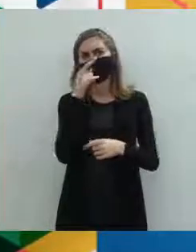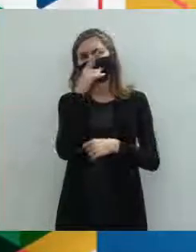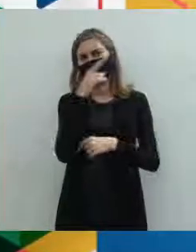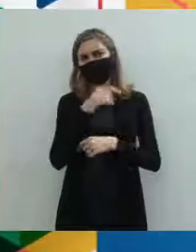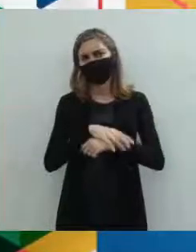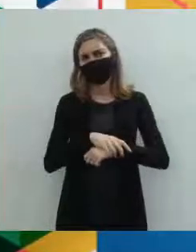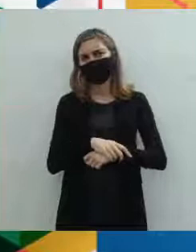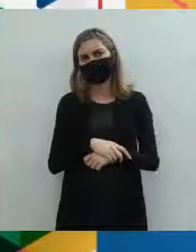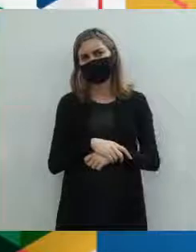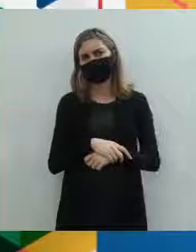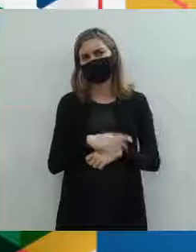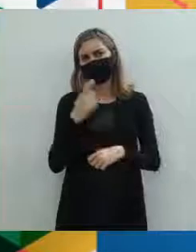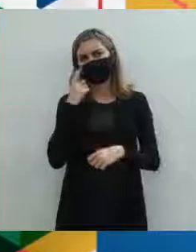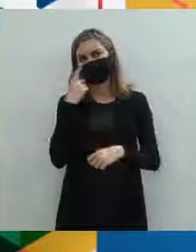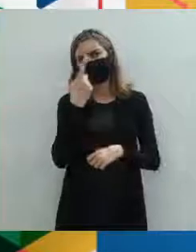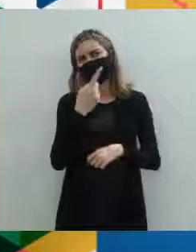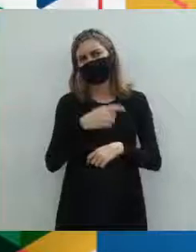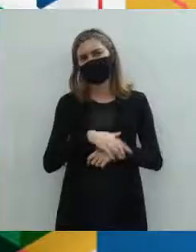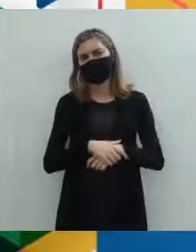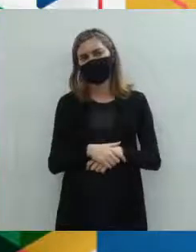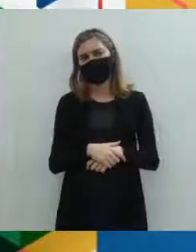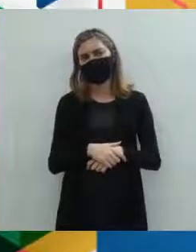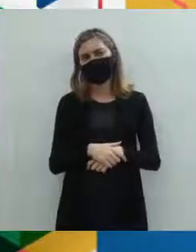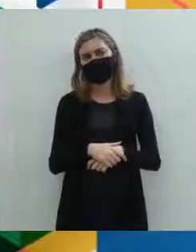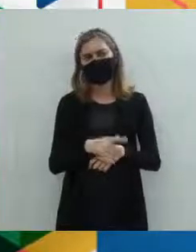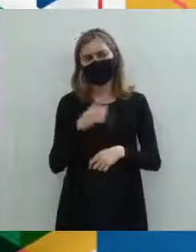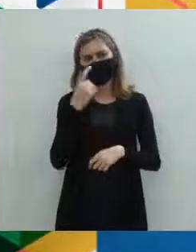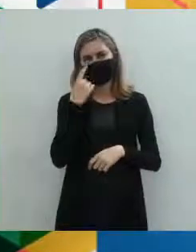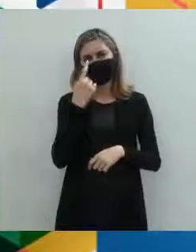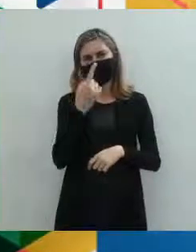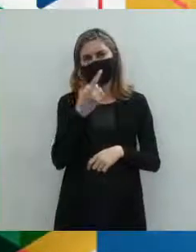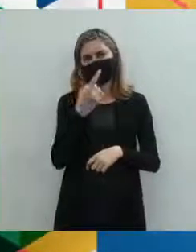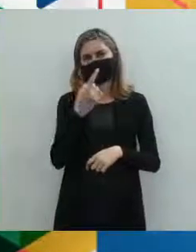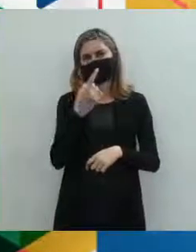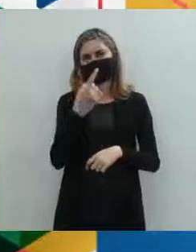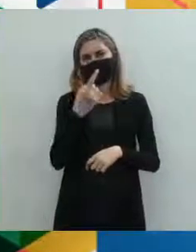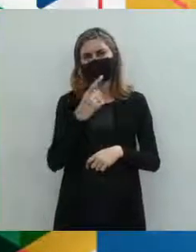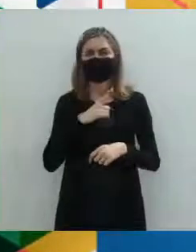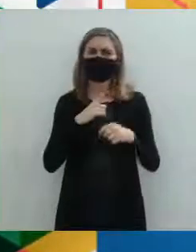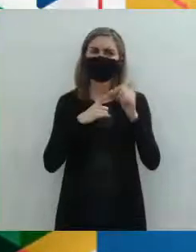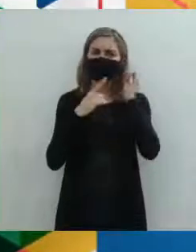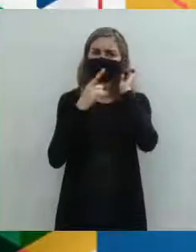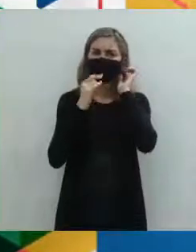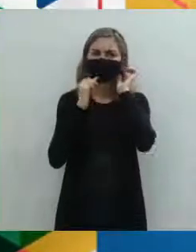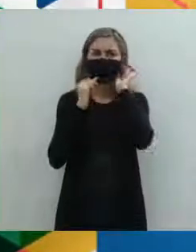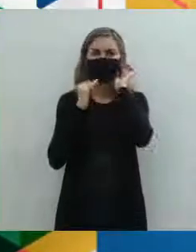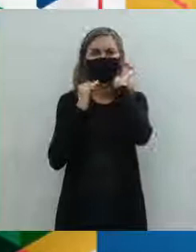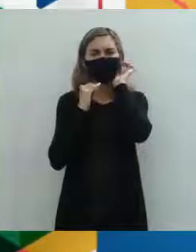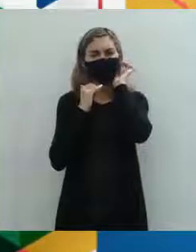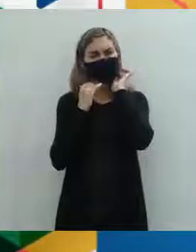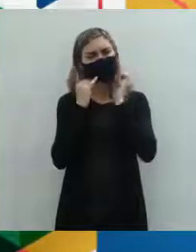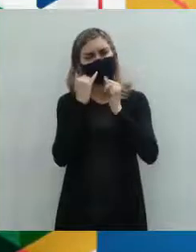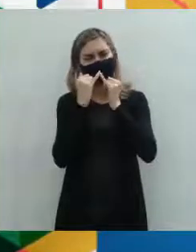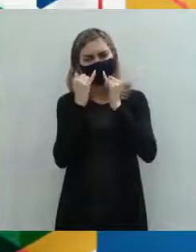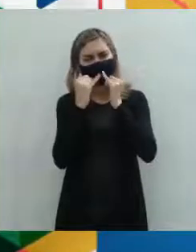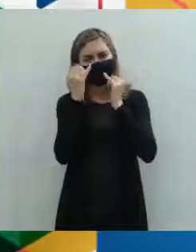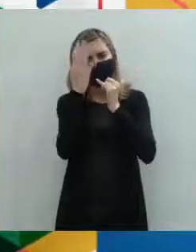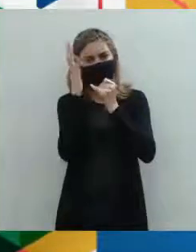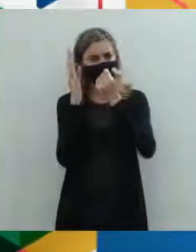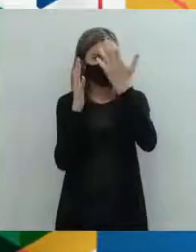ó. Dá uma olhada. E aí a gente tem, parece que é galhos de